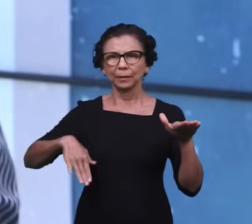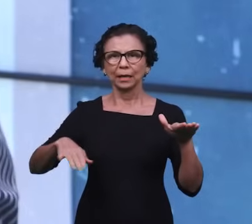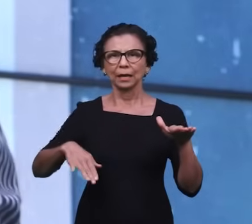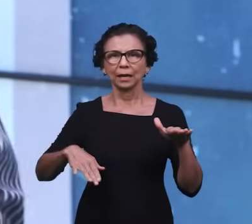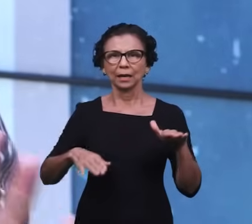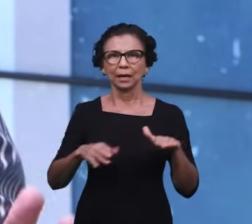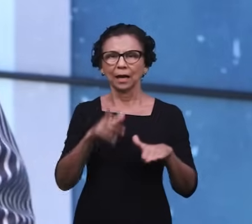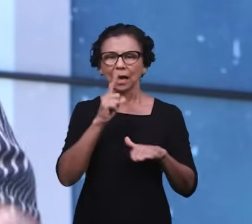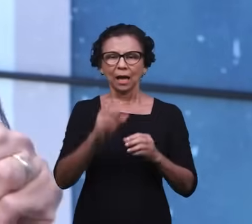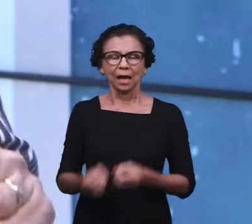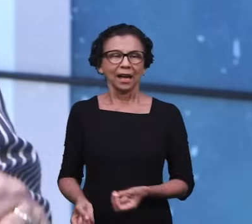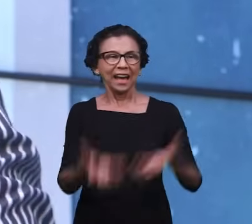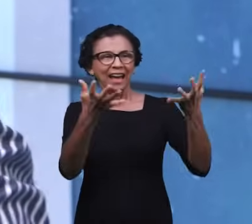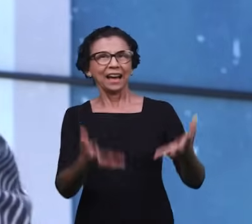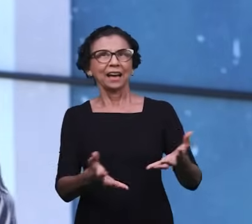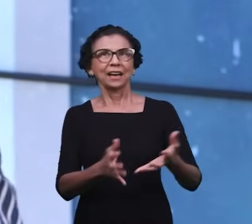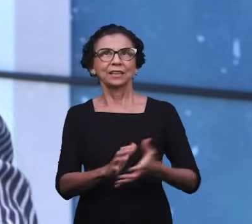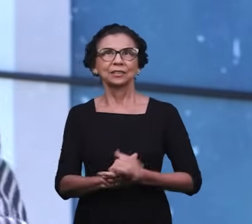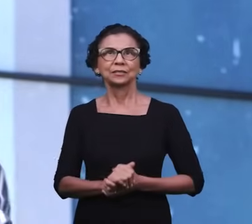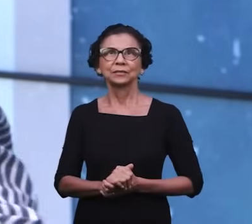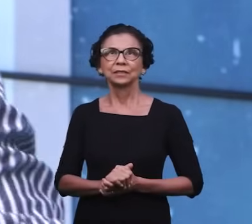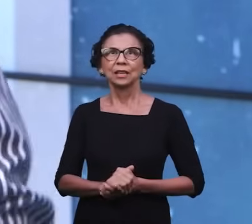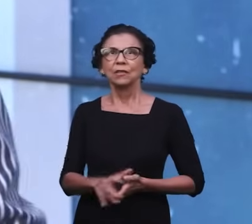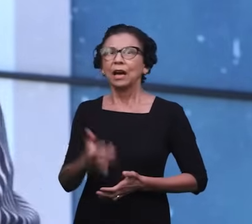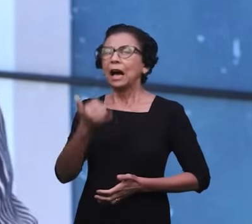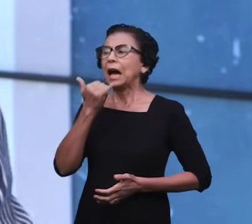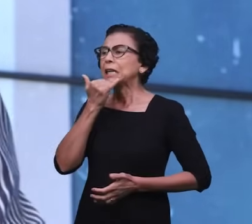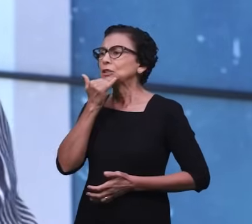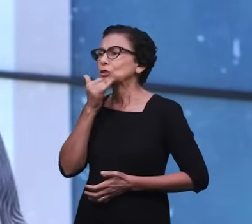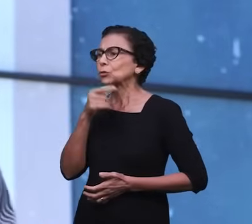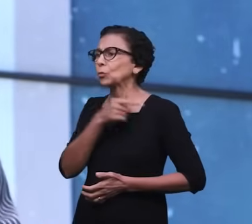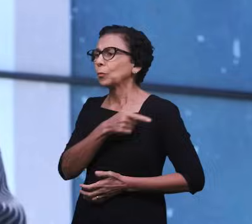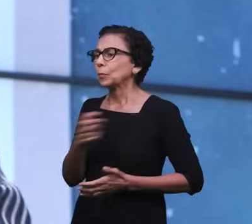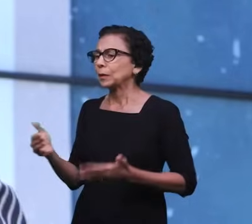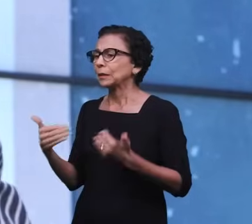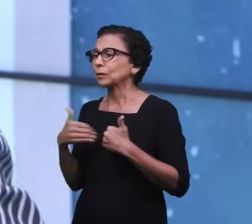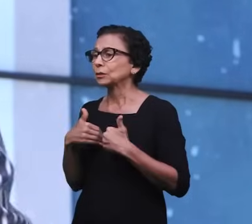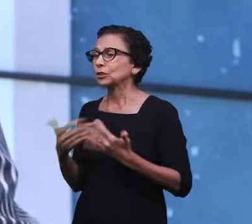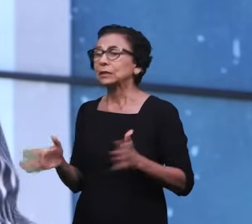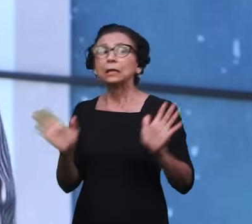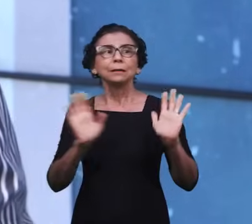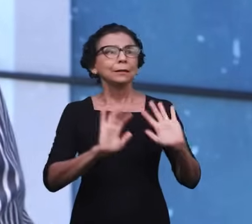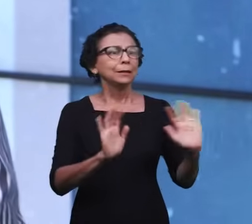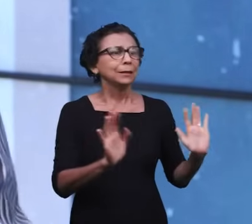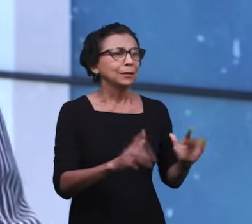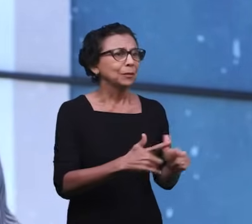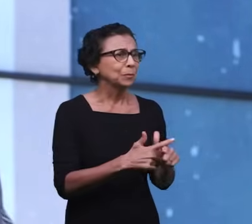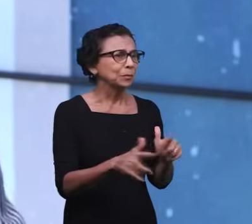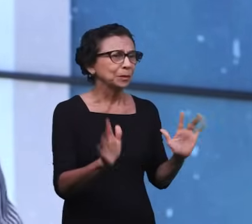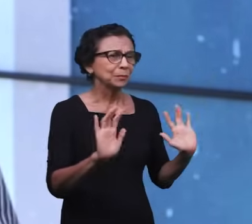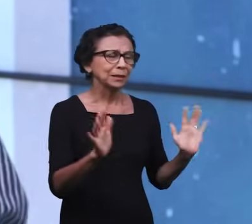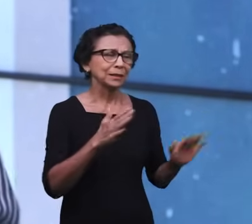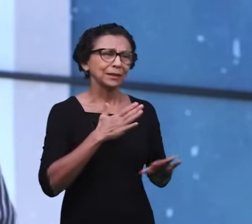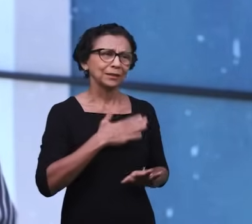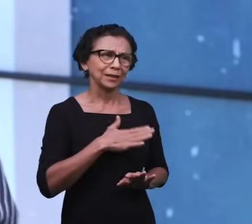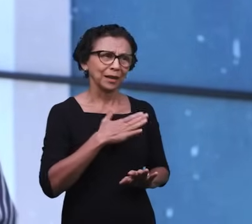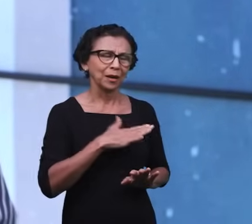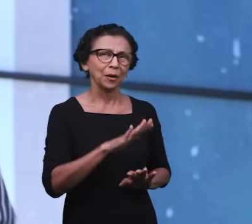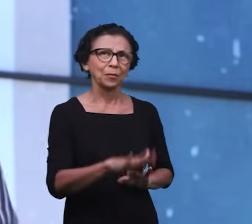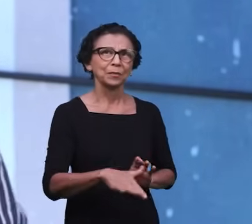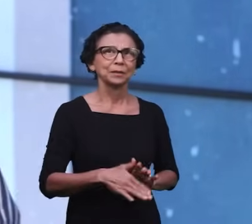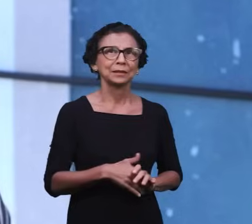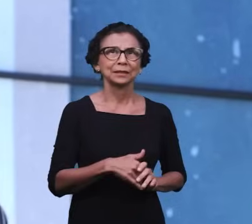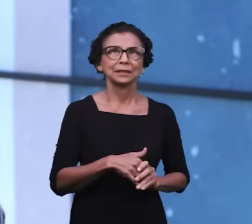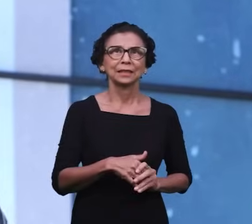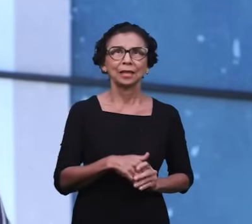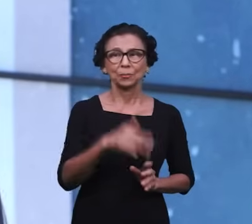pessoa assusta, fala, ai, desculpa, ele é autista. A pessoa na hora, não, imagina, então pode ficar tranquilo. Então, às vezes, a pessoa até ia ficar brava